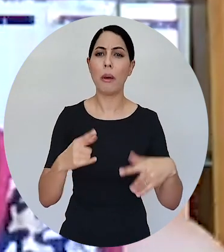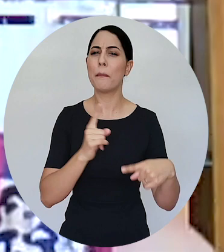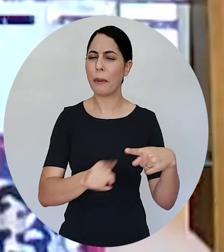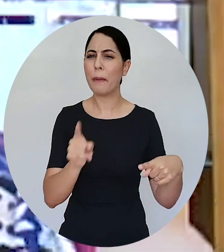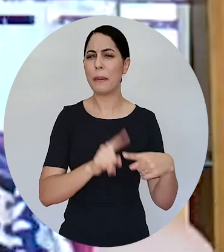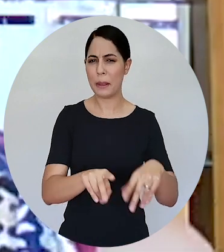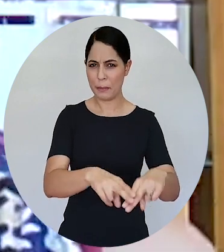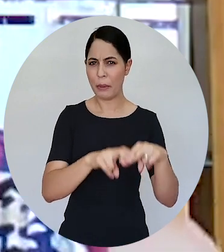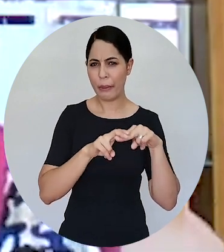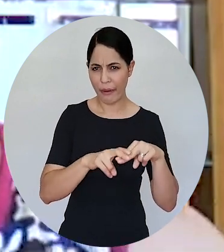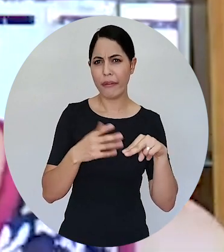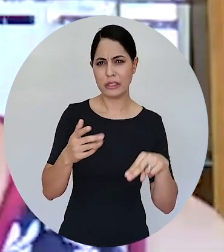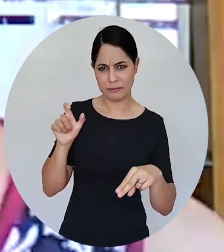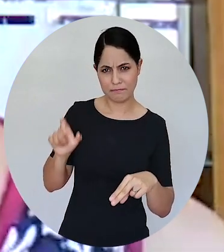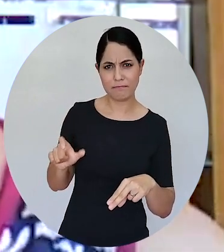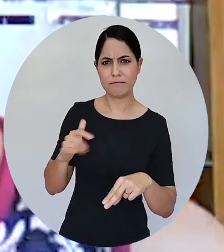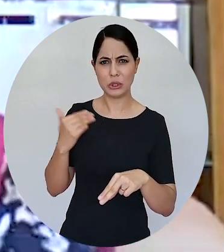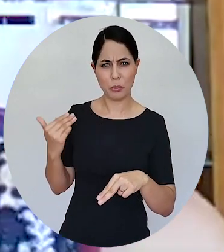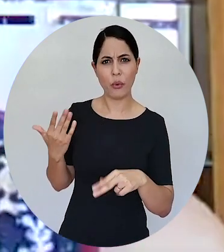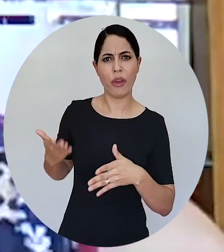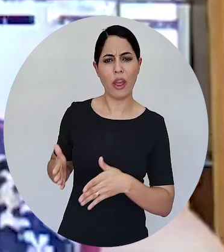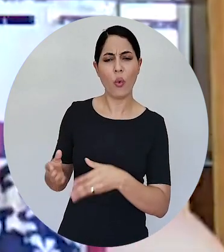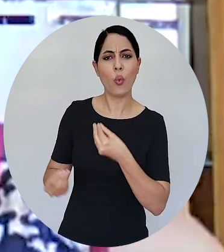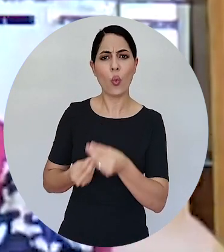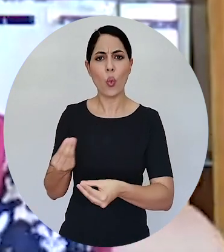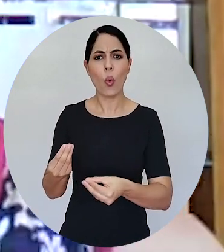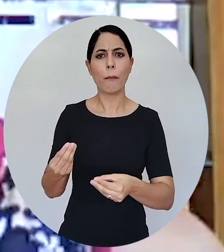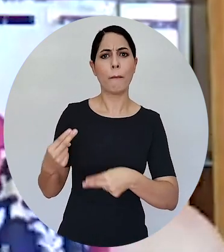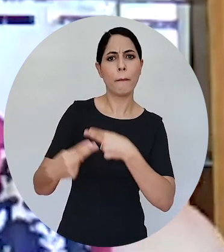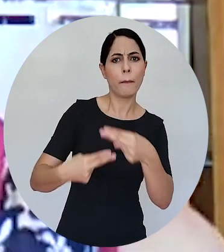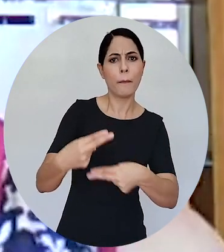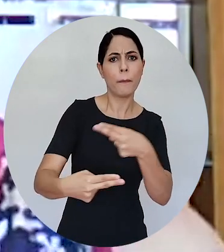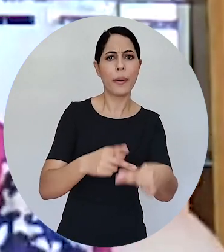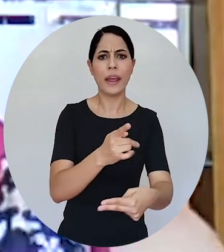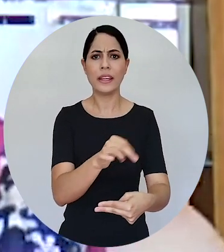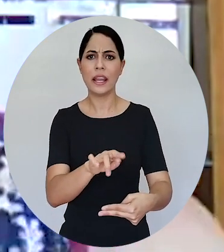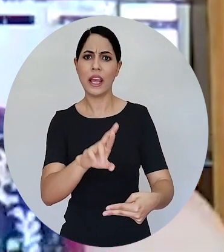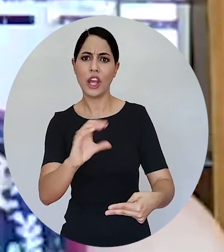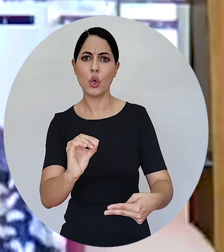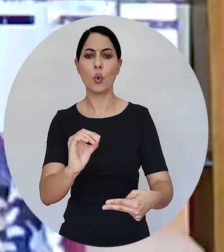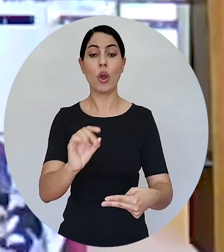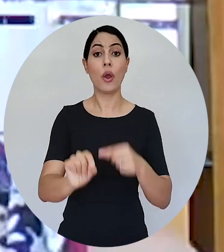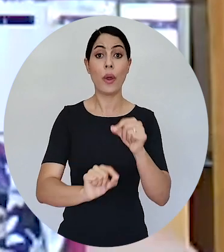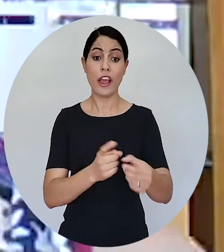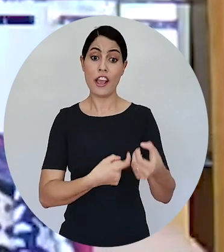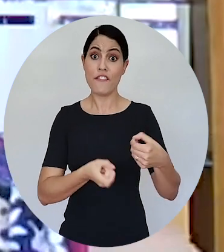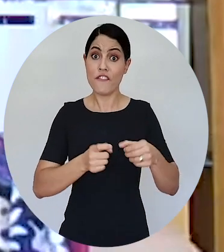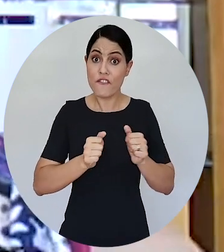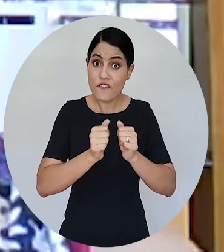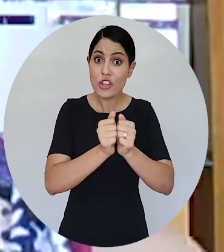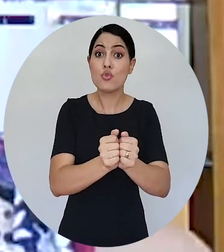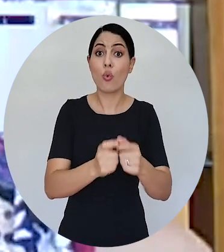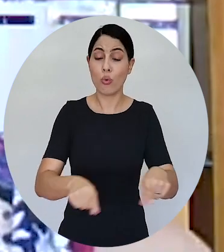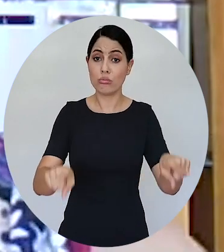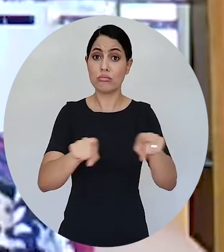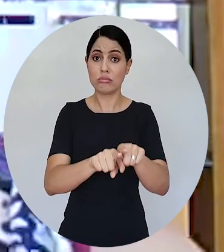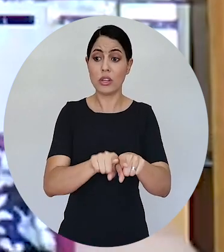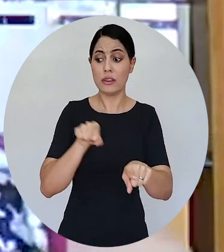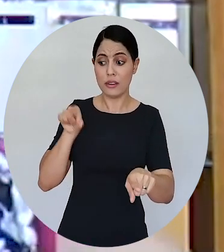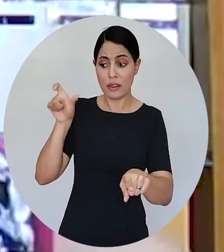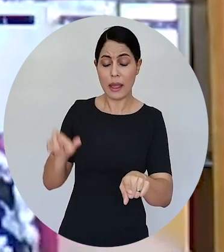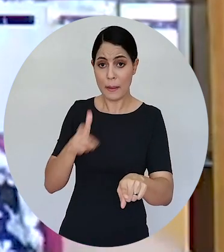conflitos referentes às sucessões se dá entre herdeiros, que, via de regra, são definidos pelos vínculos